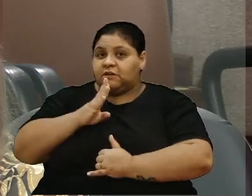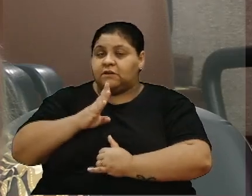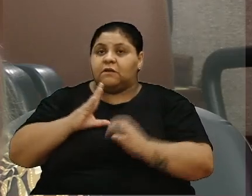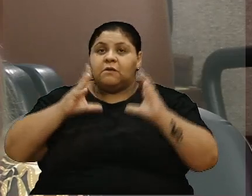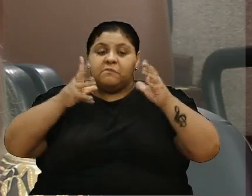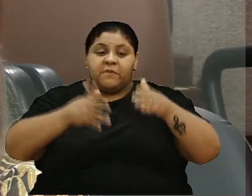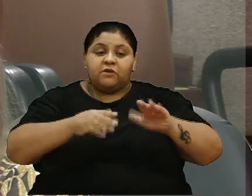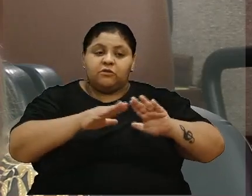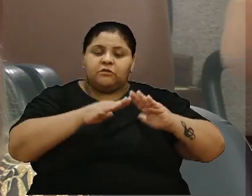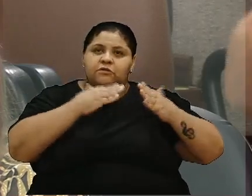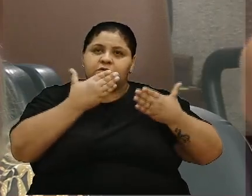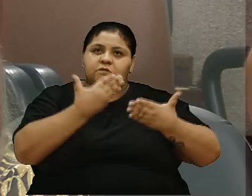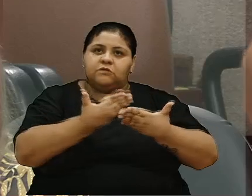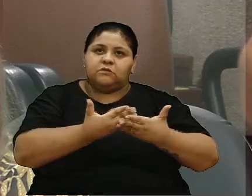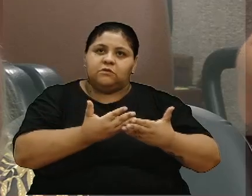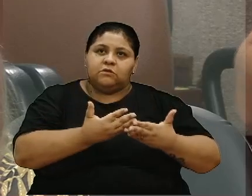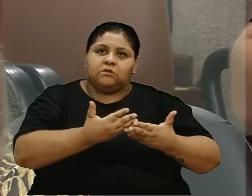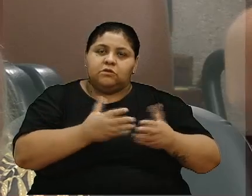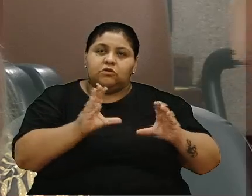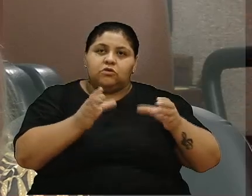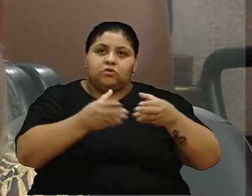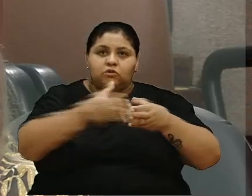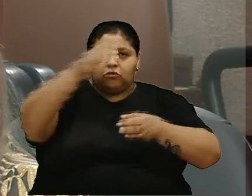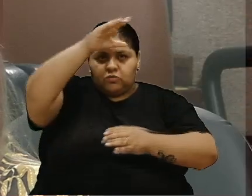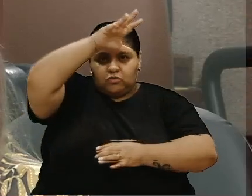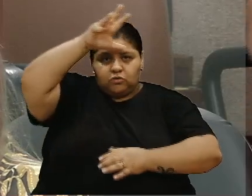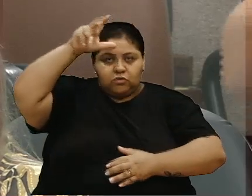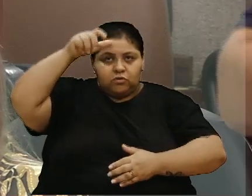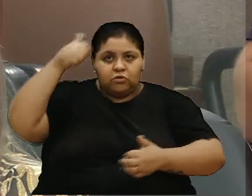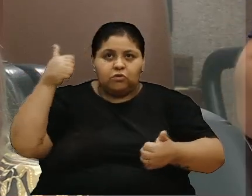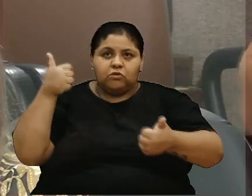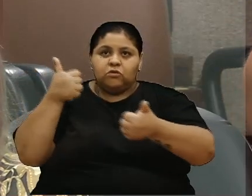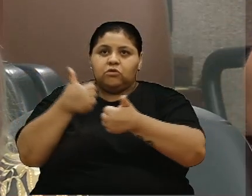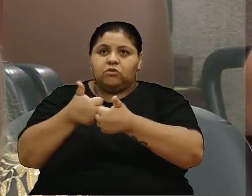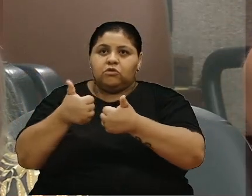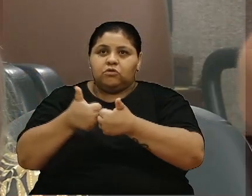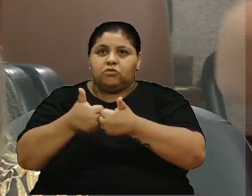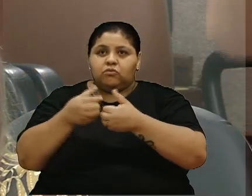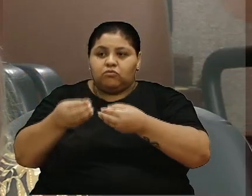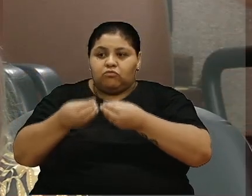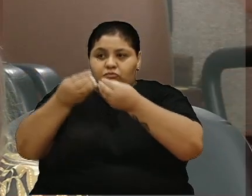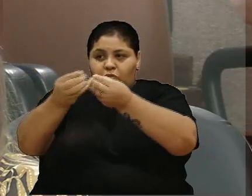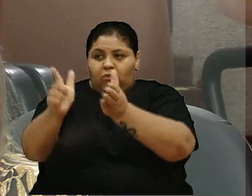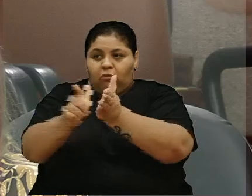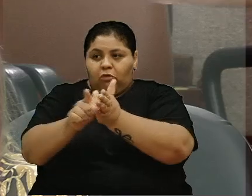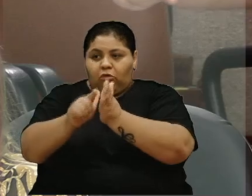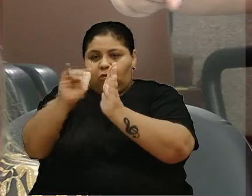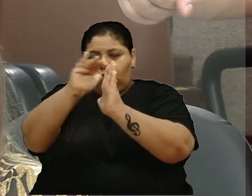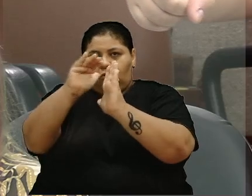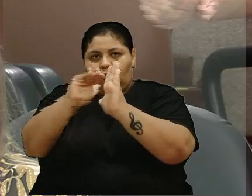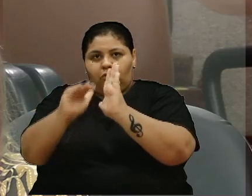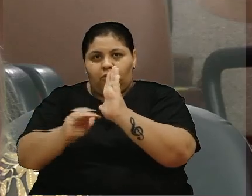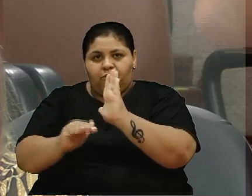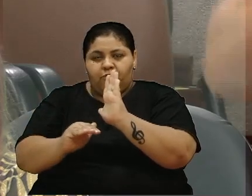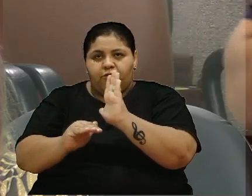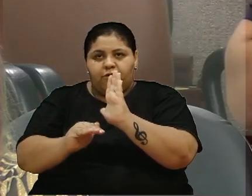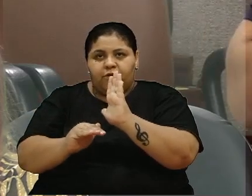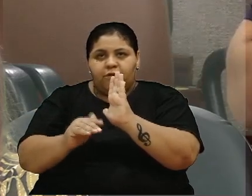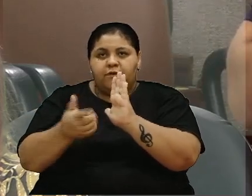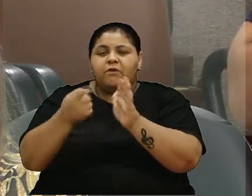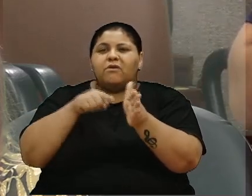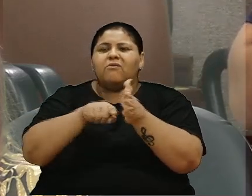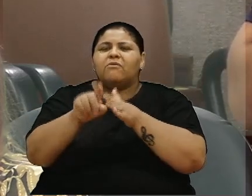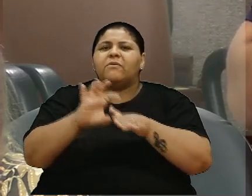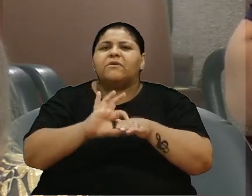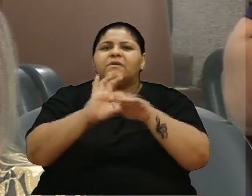as escolas da rede municipal. E junto foi um folderzinho da programação. E abriram o parque durante a semana. E eu perguntei para o